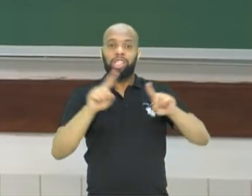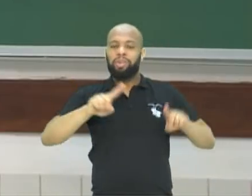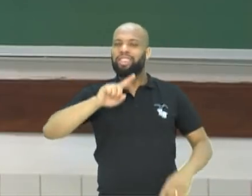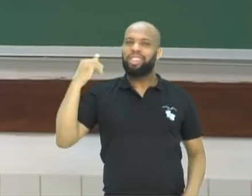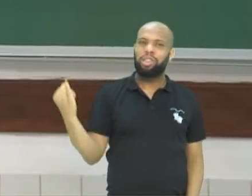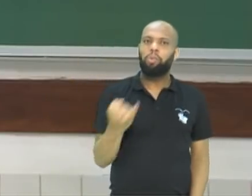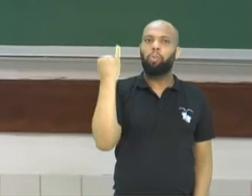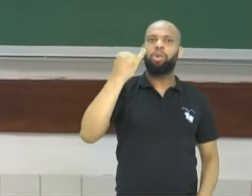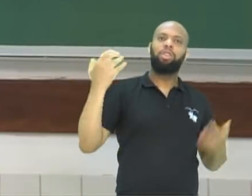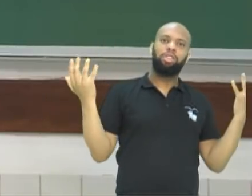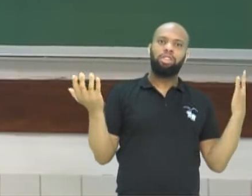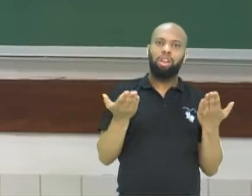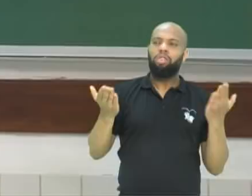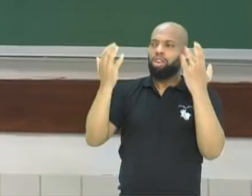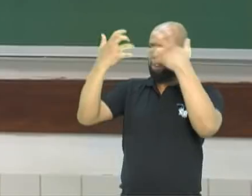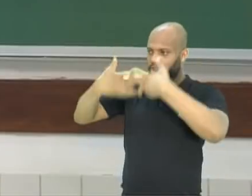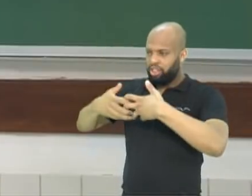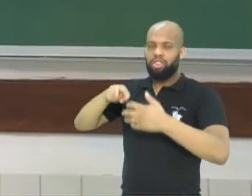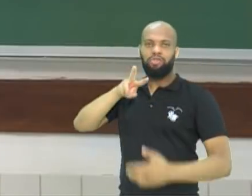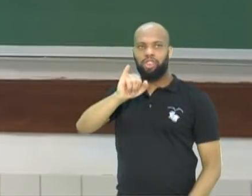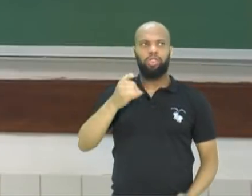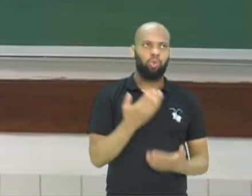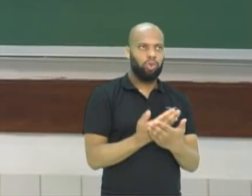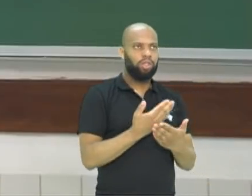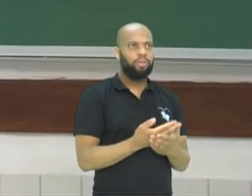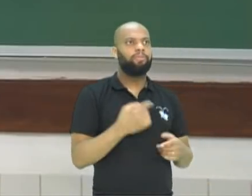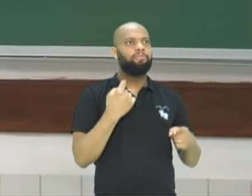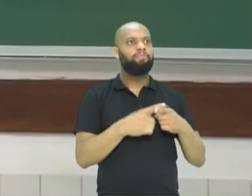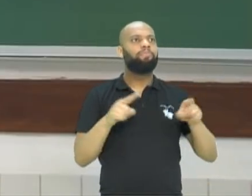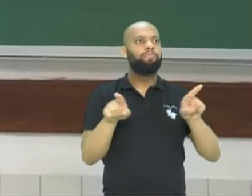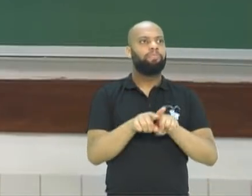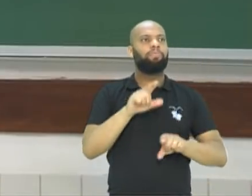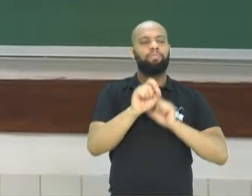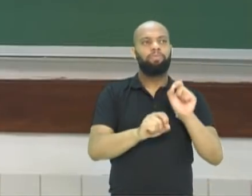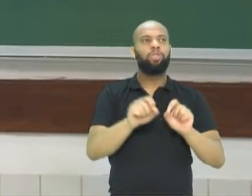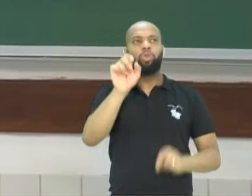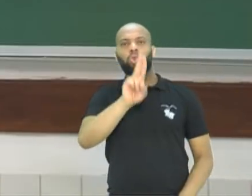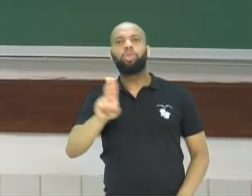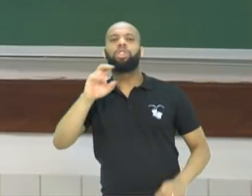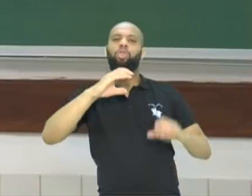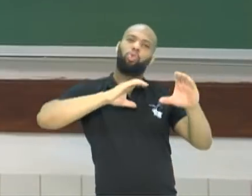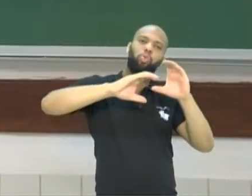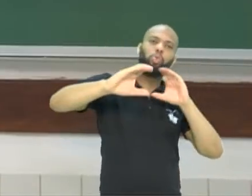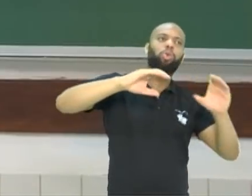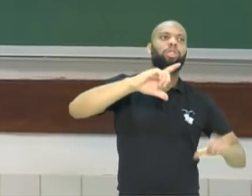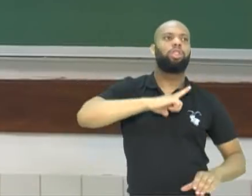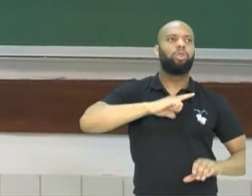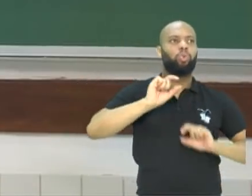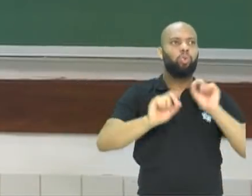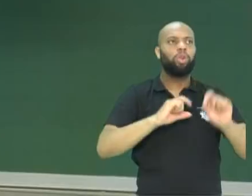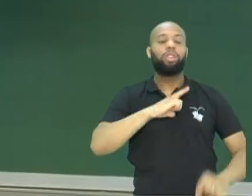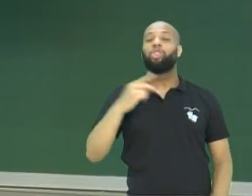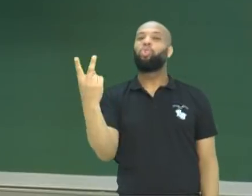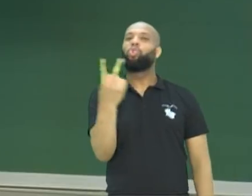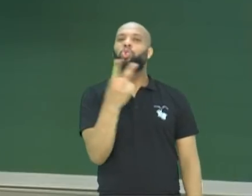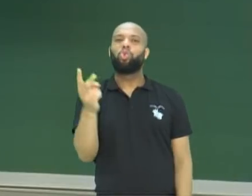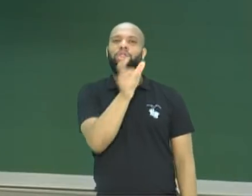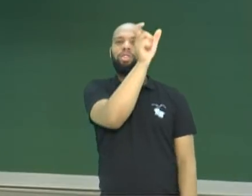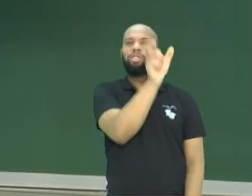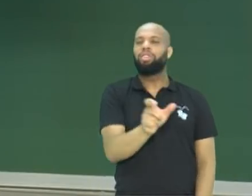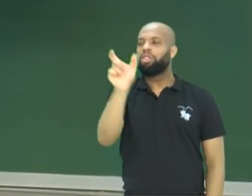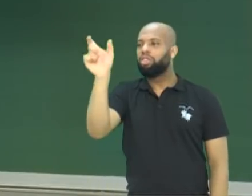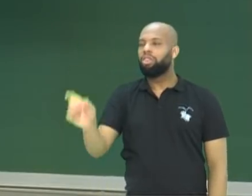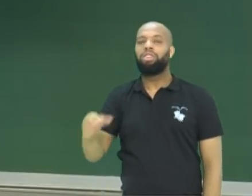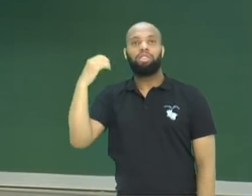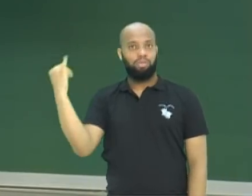nas reflexões que nós faremos aí na sequência. Até porque foi através da comunicação que nós temos aqui os 2 personagens centrais